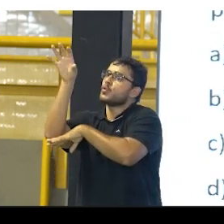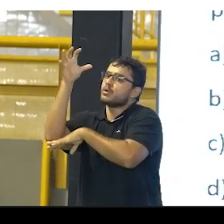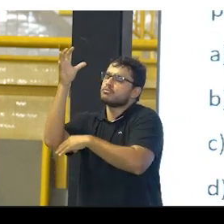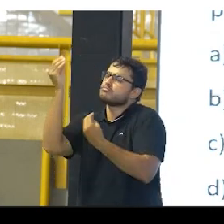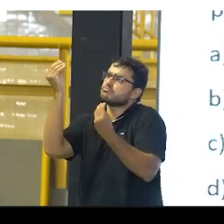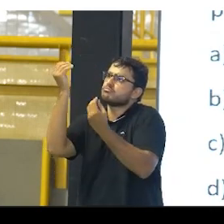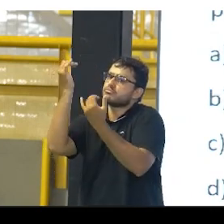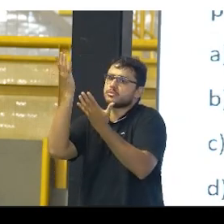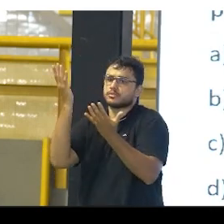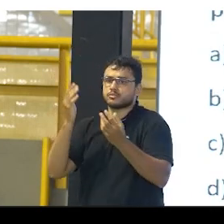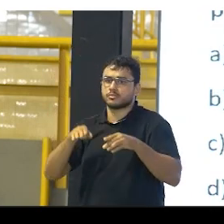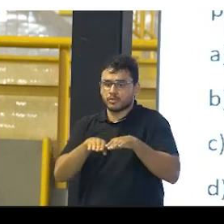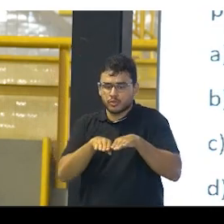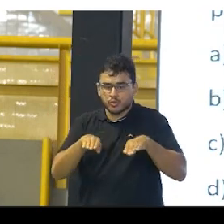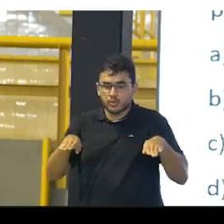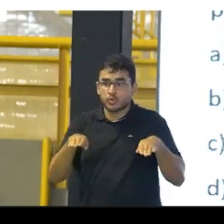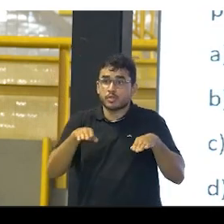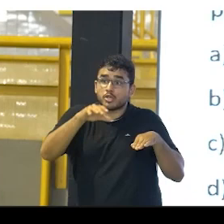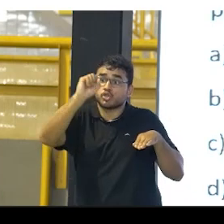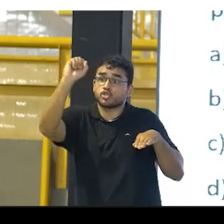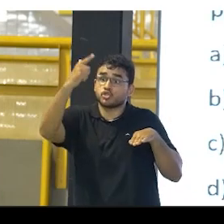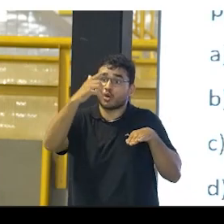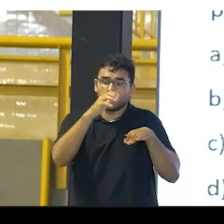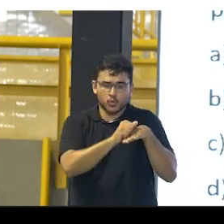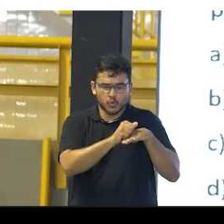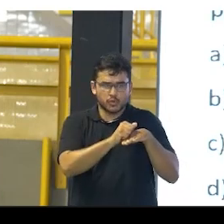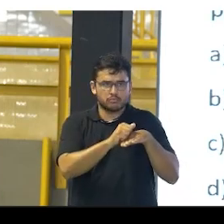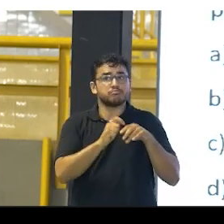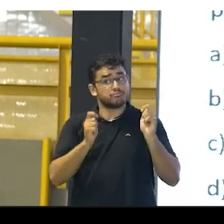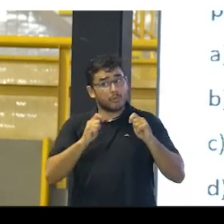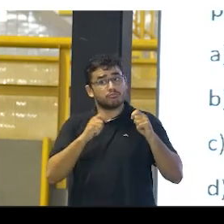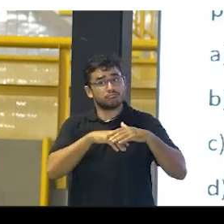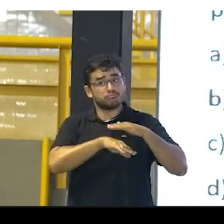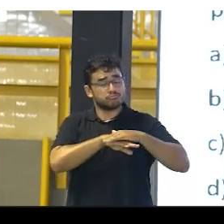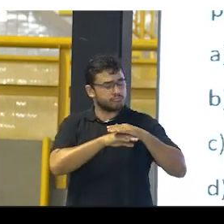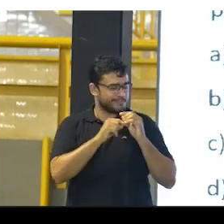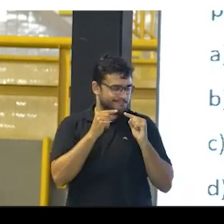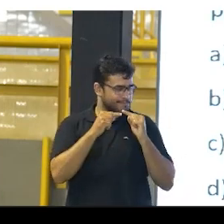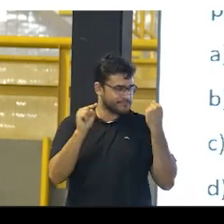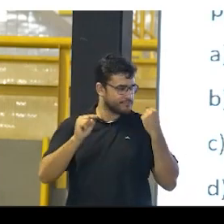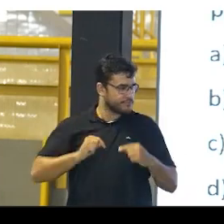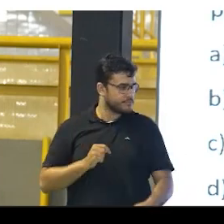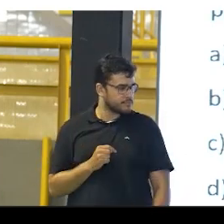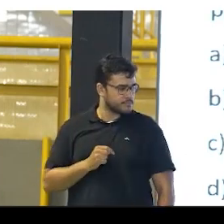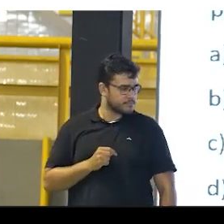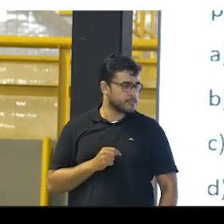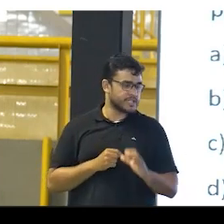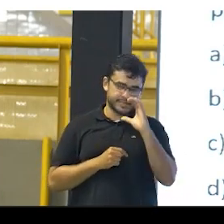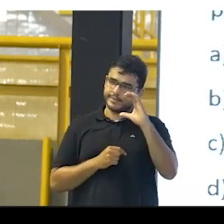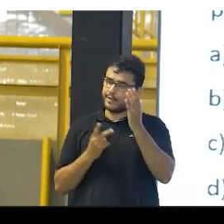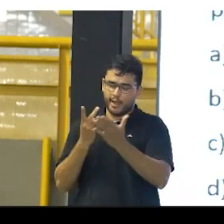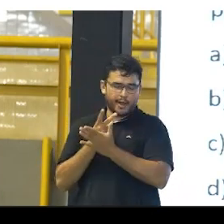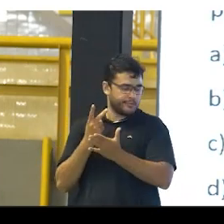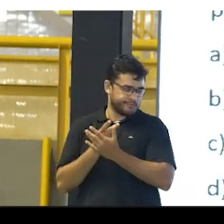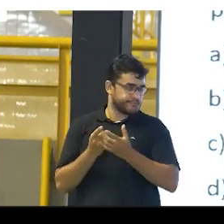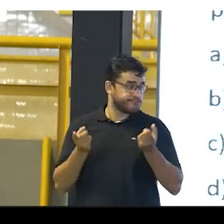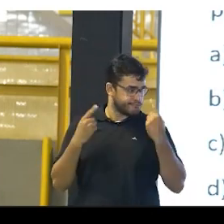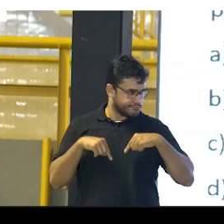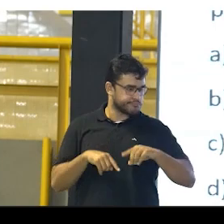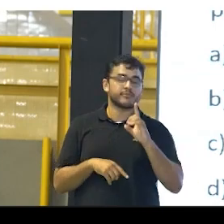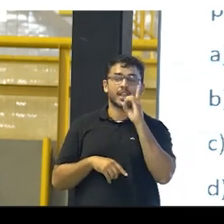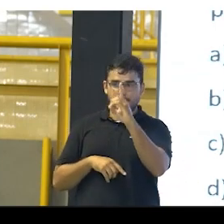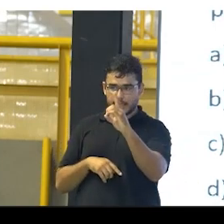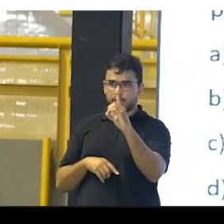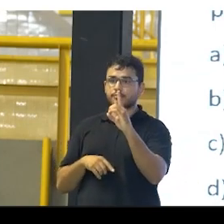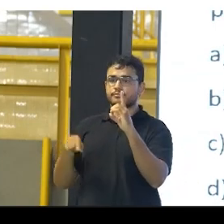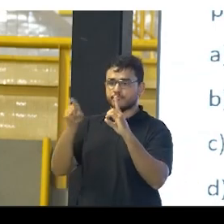energia solar? A energia solar ainda dá, mas não é o caso da letra C. A letra D é o item verdadeiro. Dependem das reservas